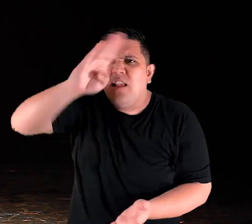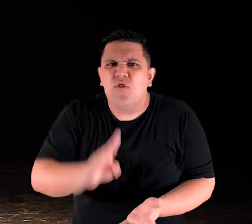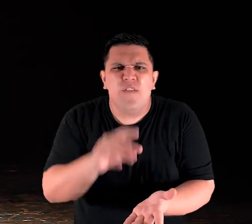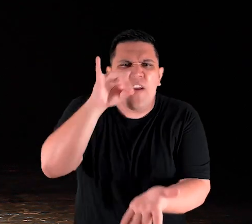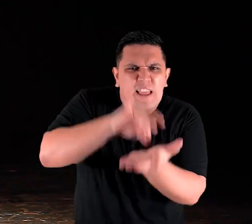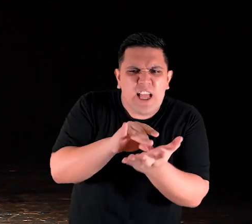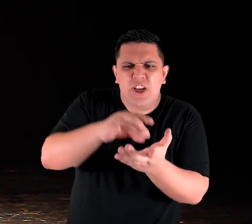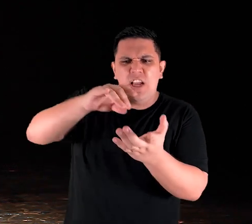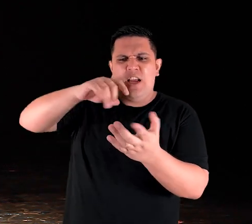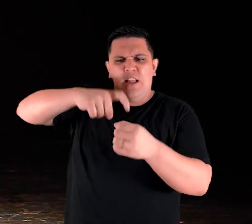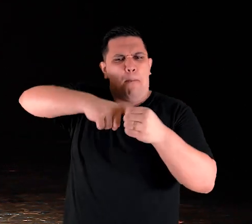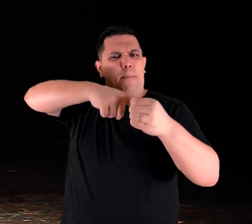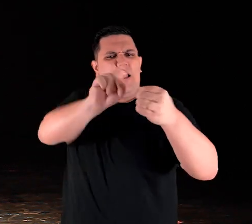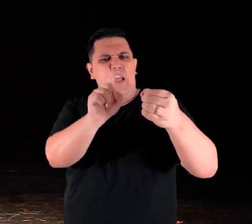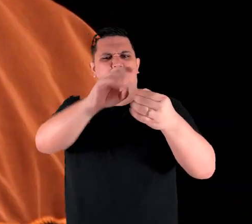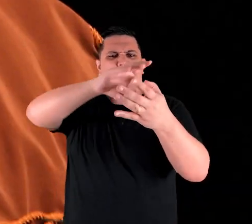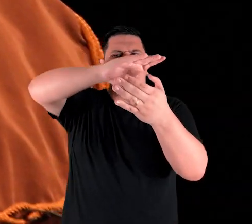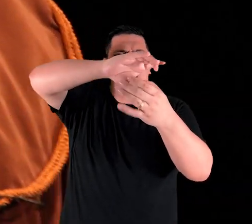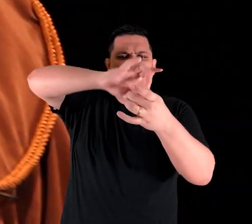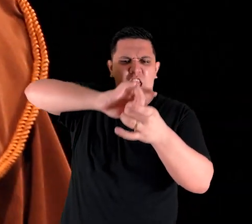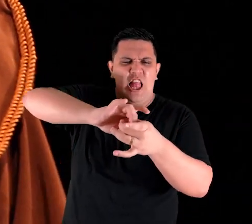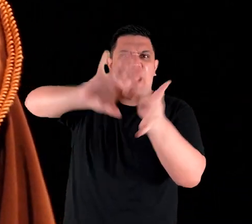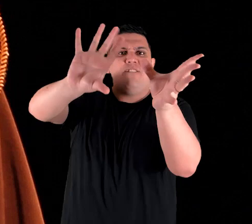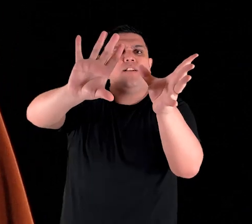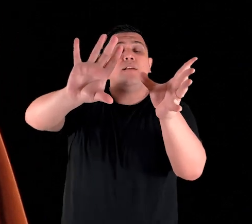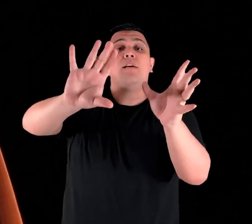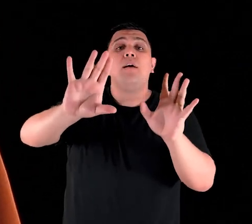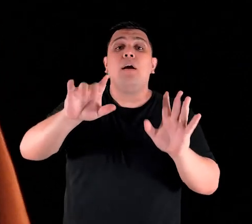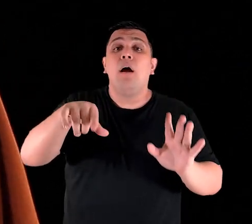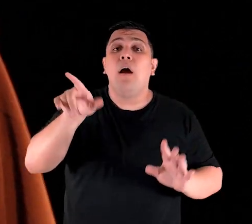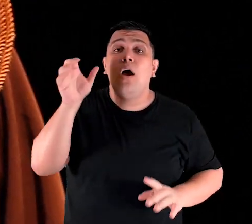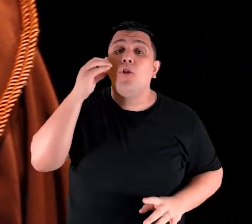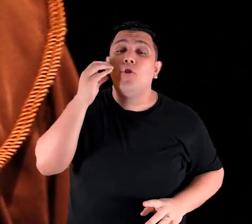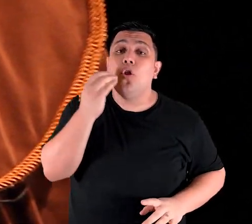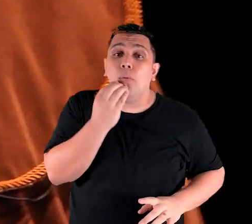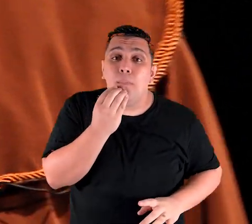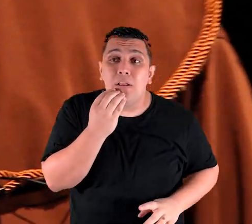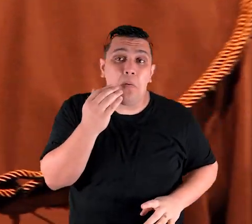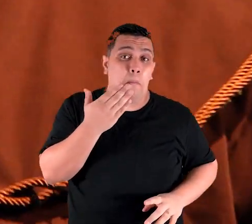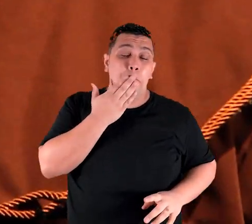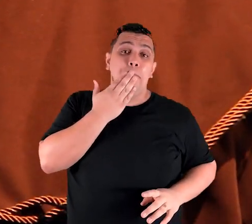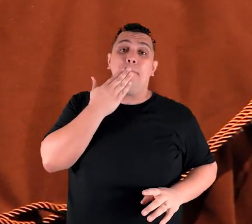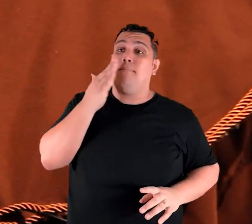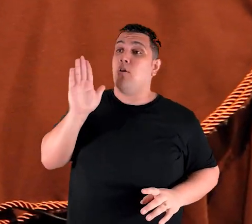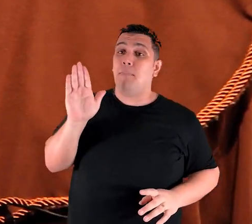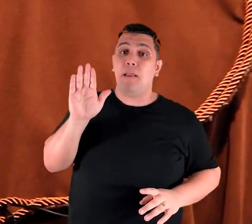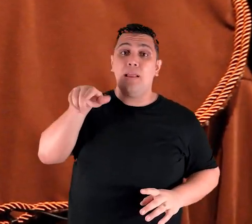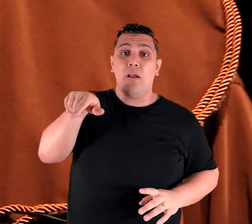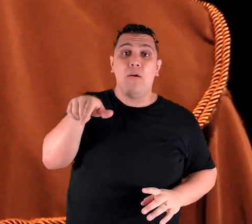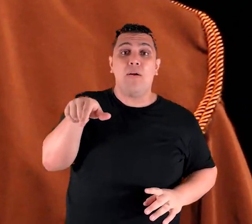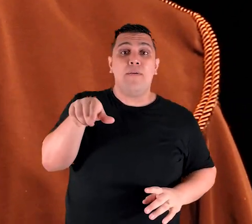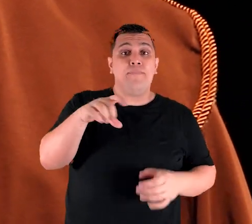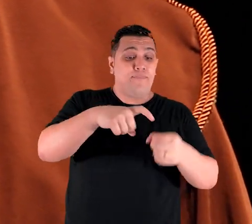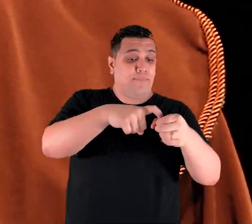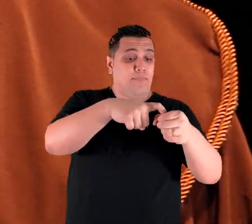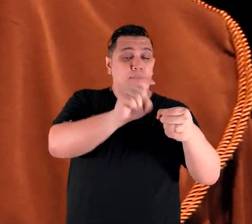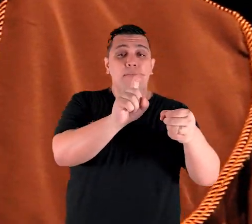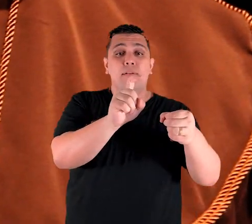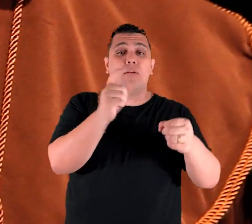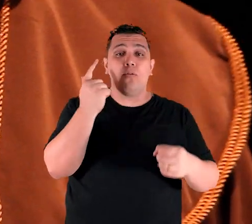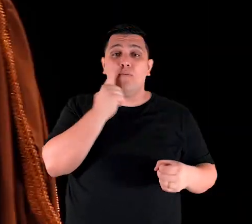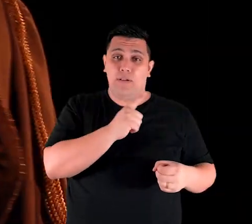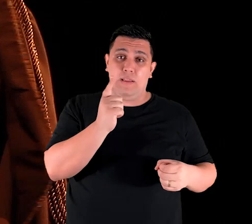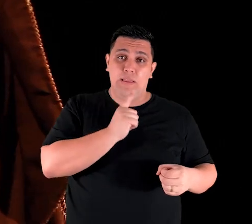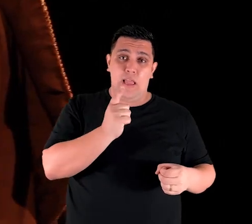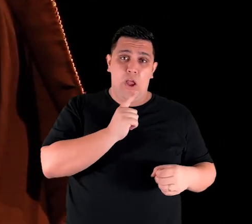independente, livre. Dom Pedro prometeu que com a independência viria uma